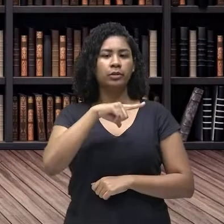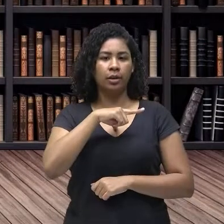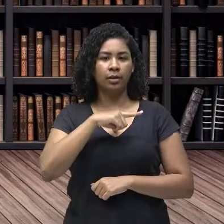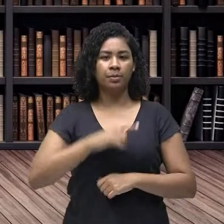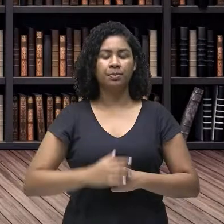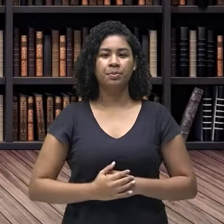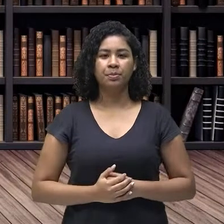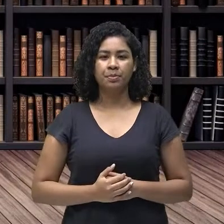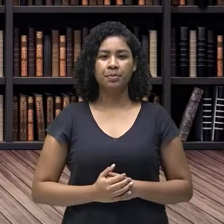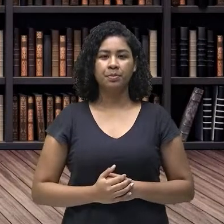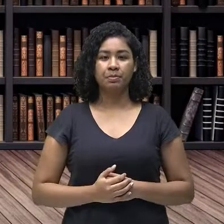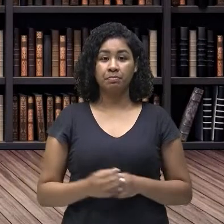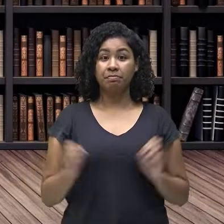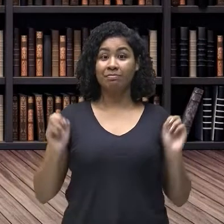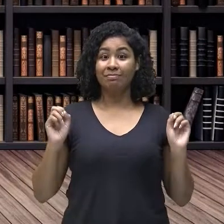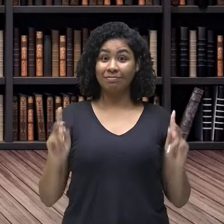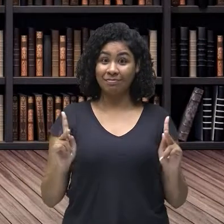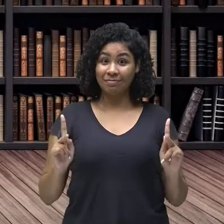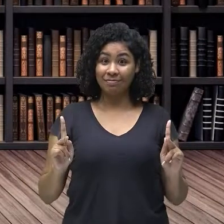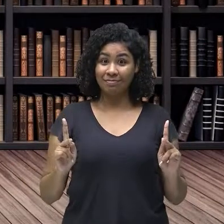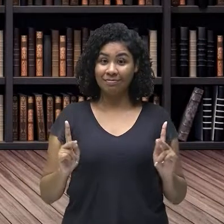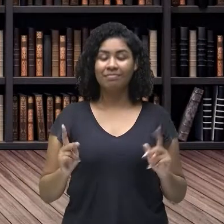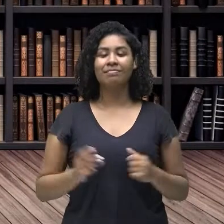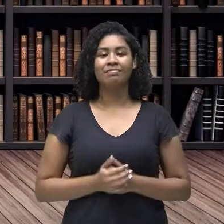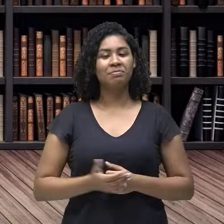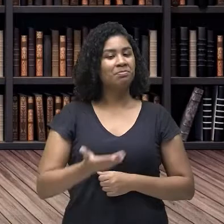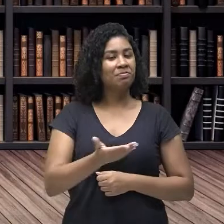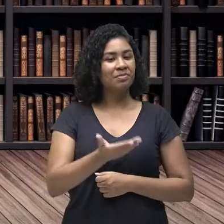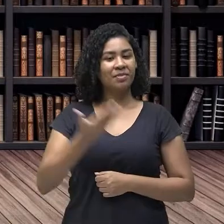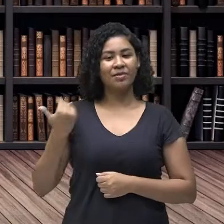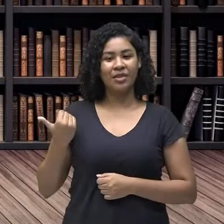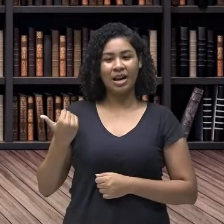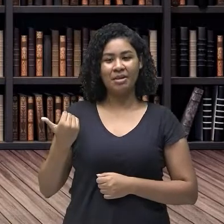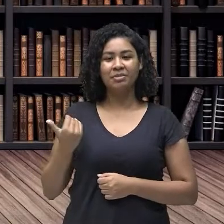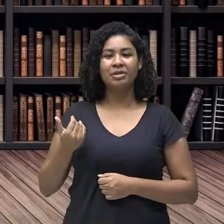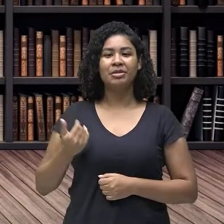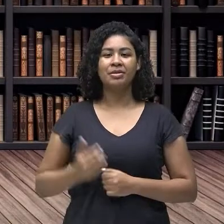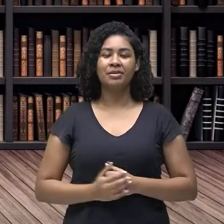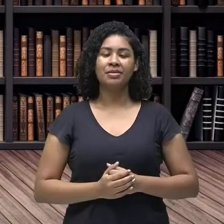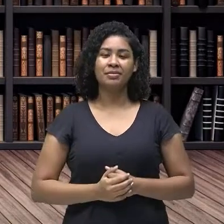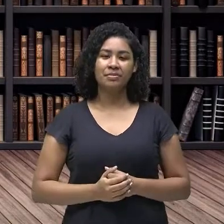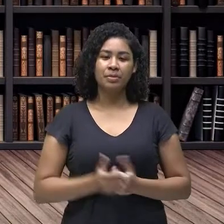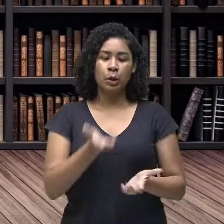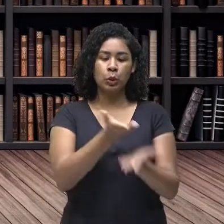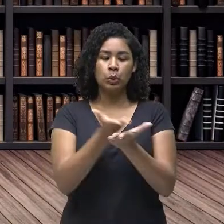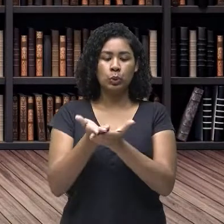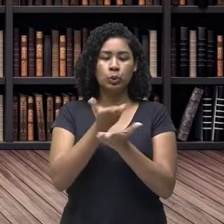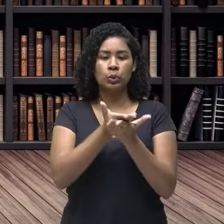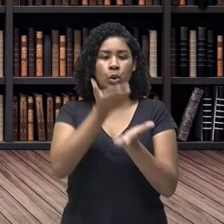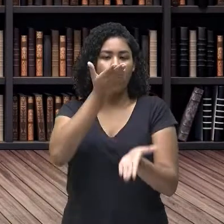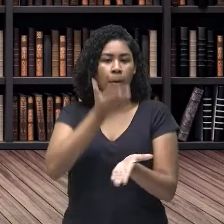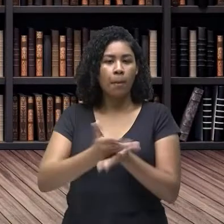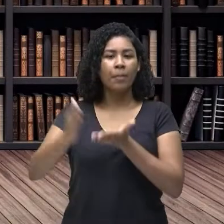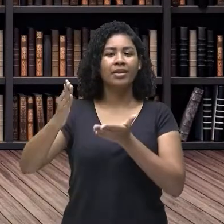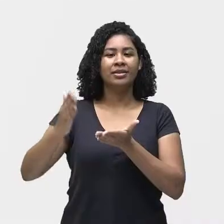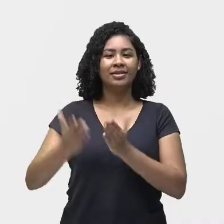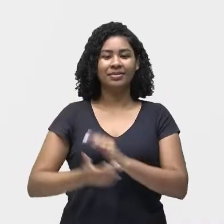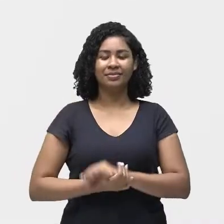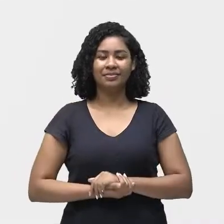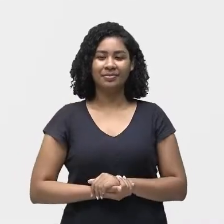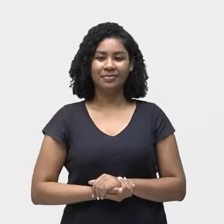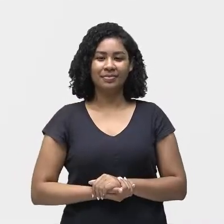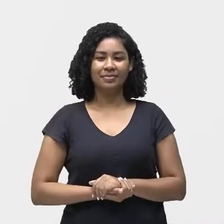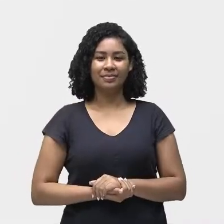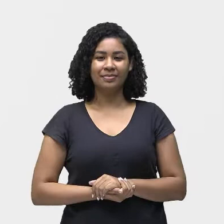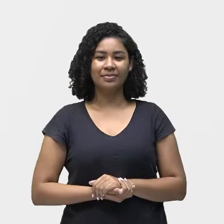alcançar. Ok? So, let's go! Vamos aí começar a estudar sobre objetivos de leitura. Let's